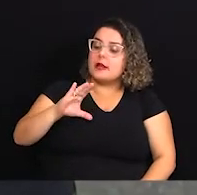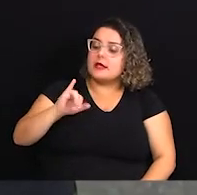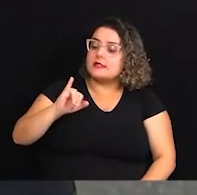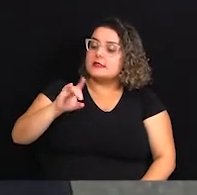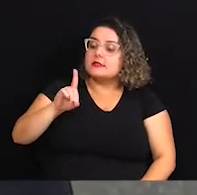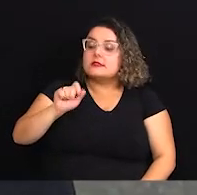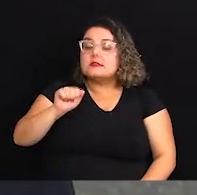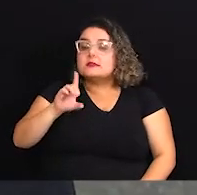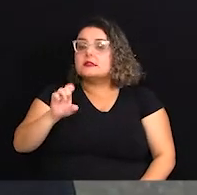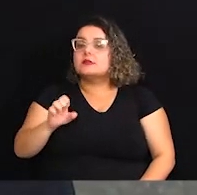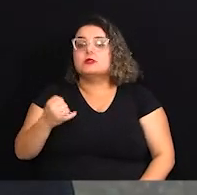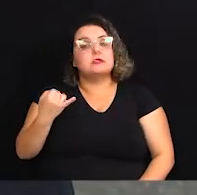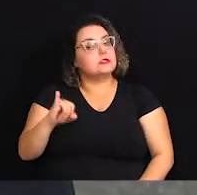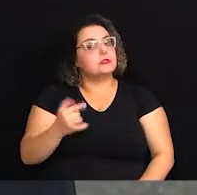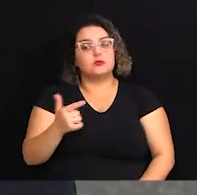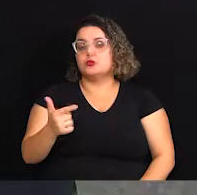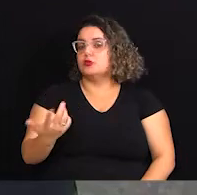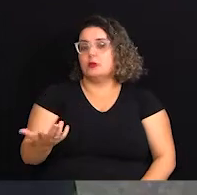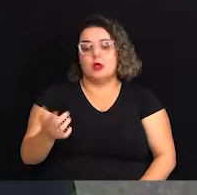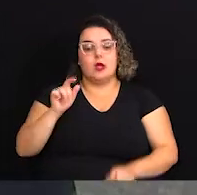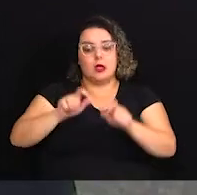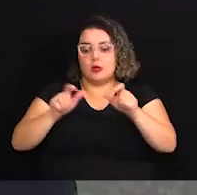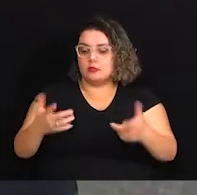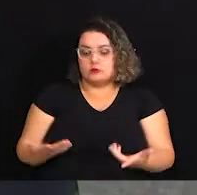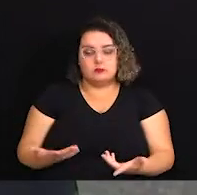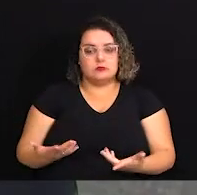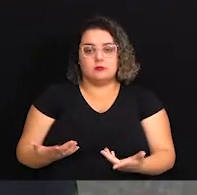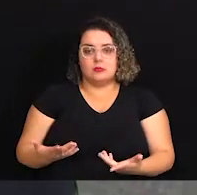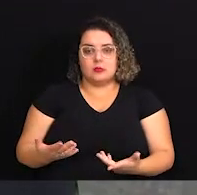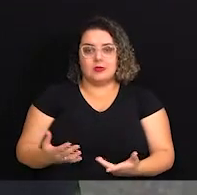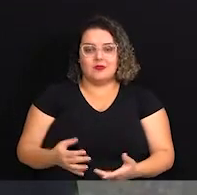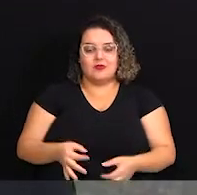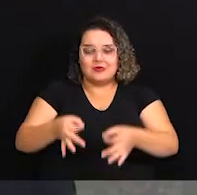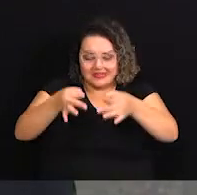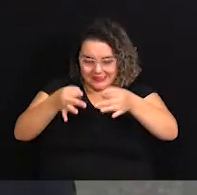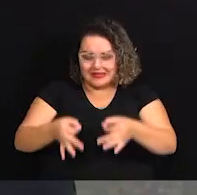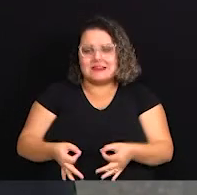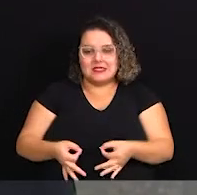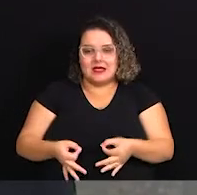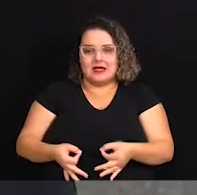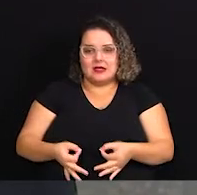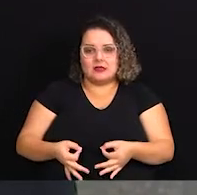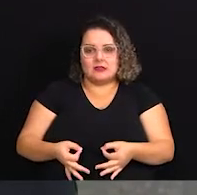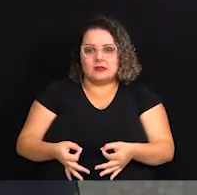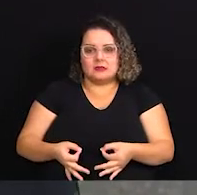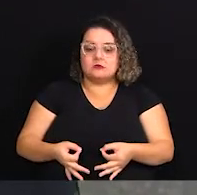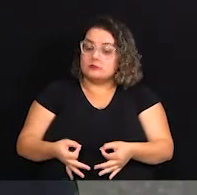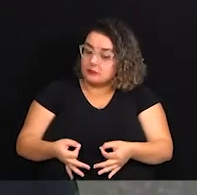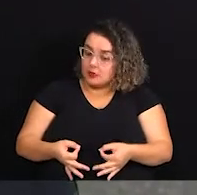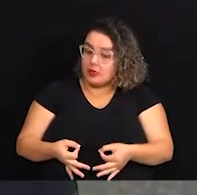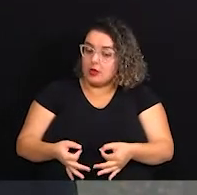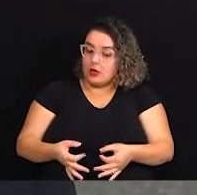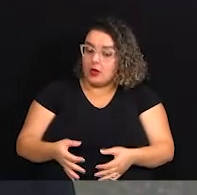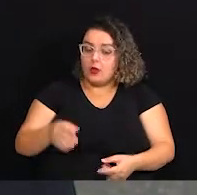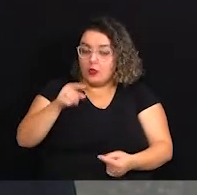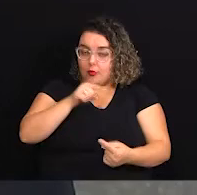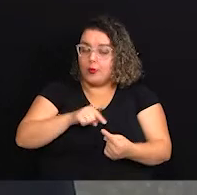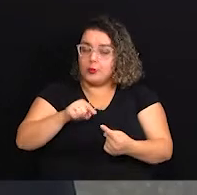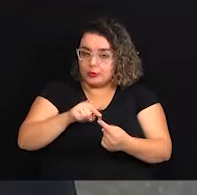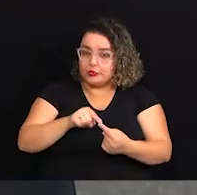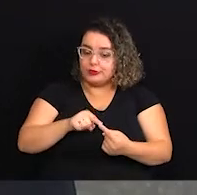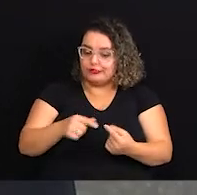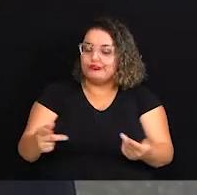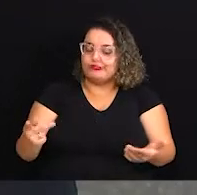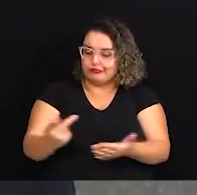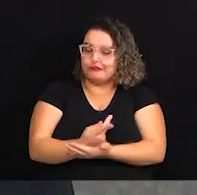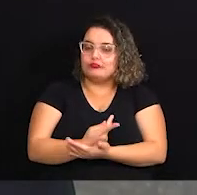se não houver a cumplicidade, se as pessoas elas não forem honestas umas com as outras, a tendência é que dá errado.